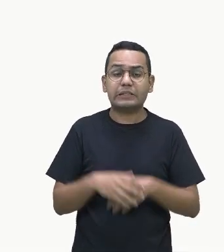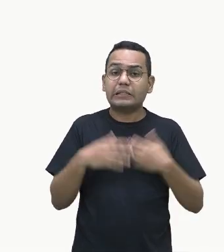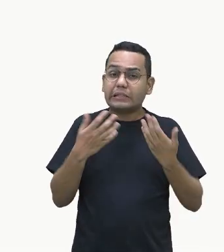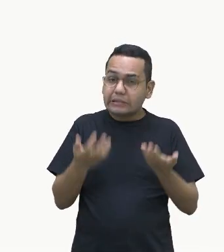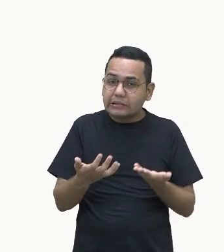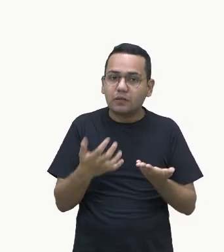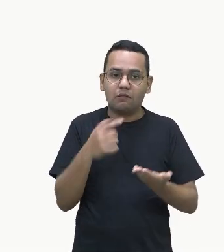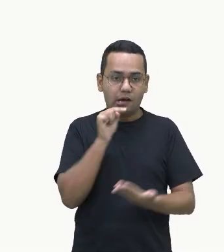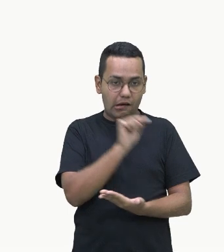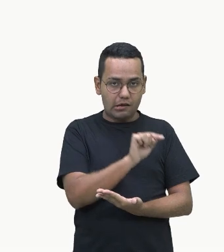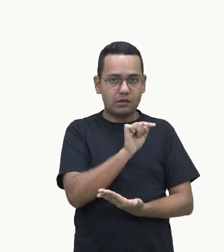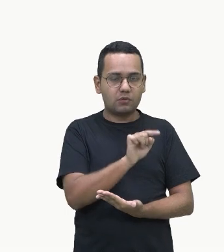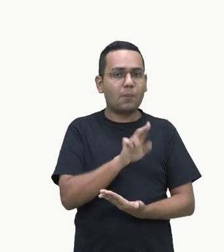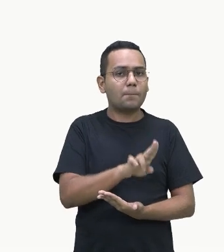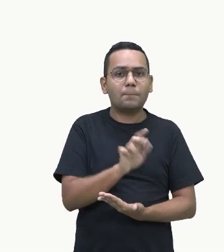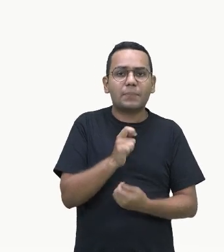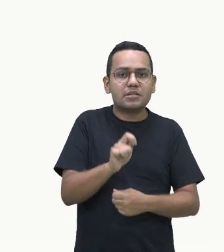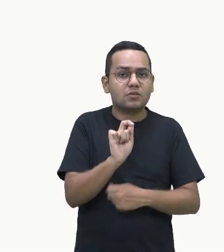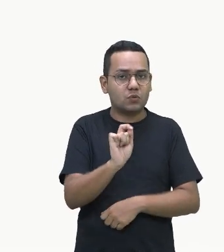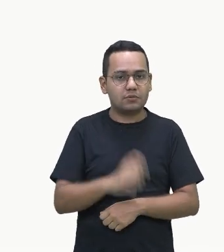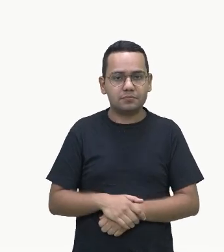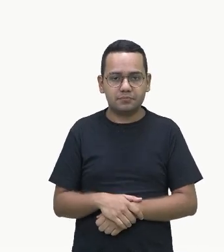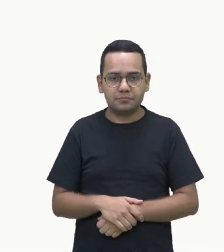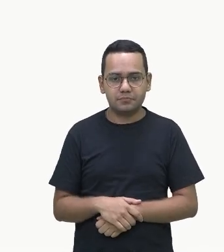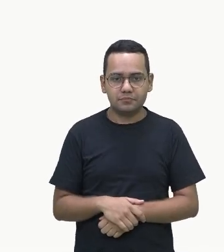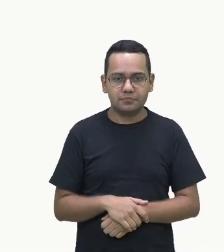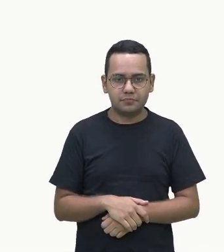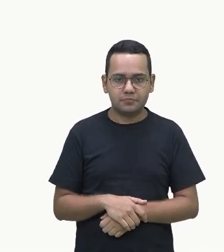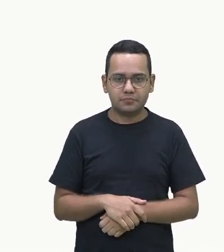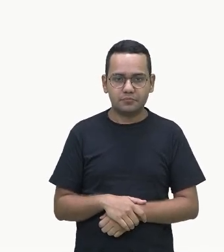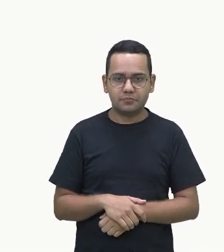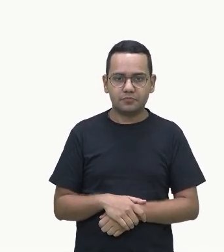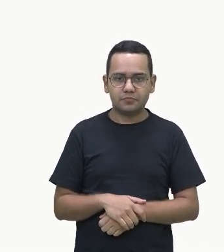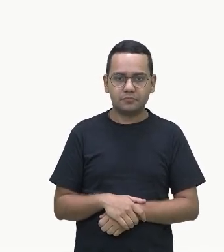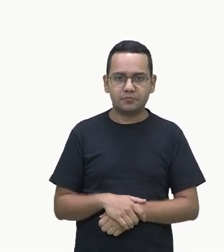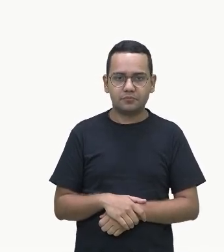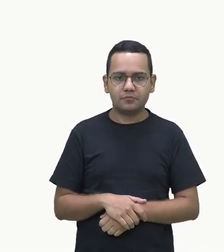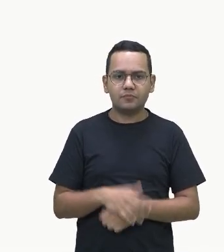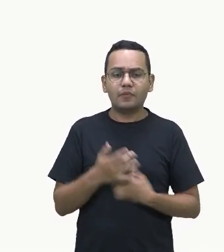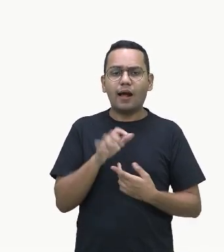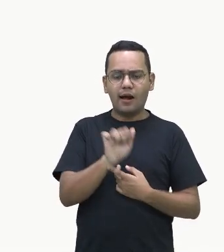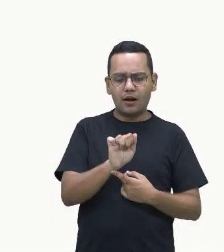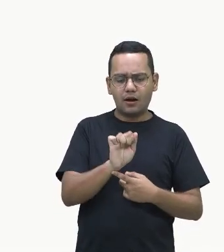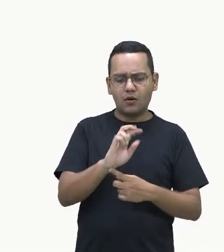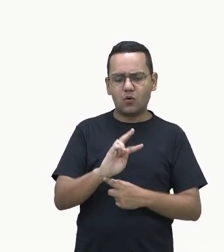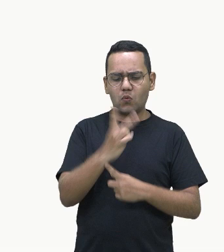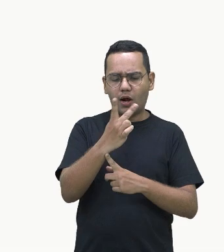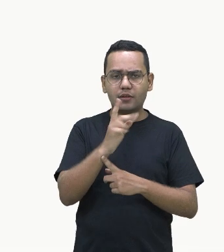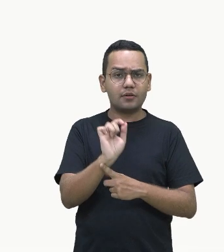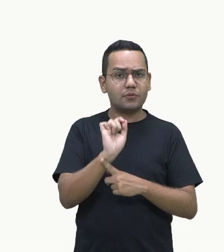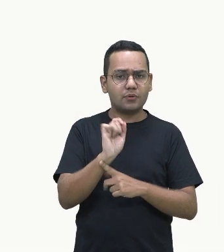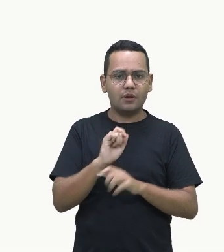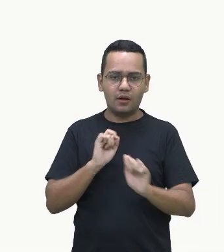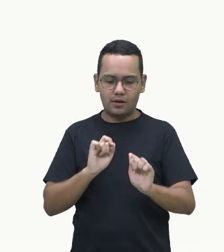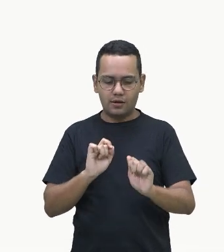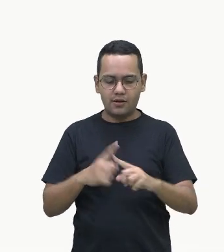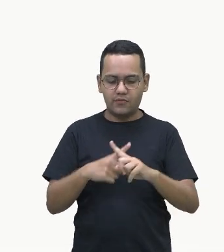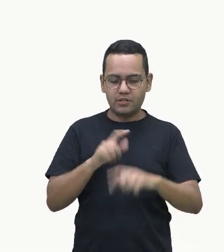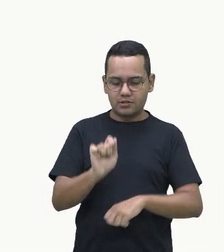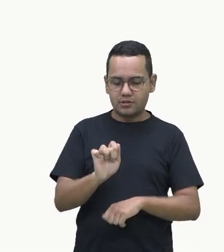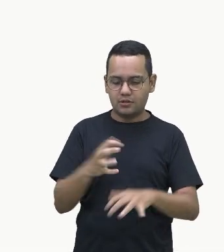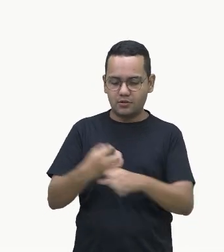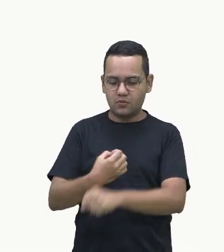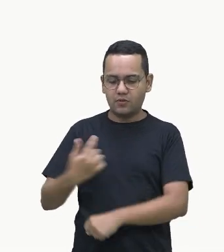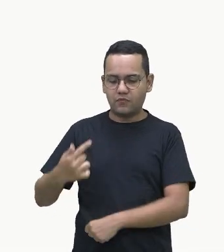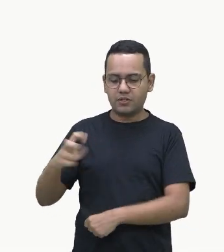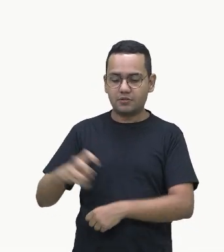aqui nessa parte, A ao quadrado quem é? A vezes A, igual a 25. Qual